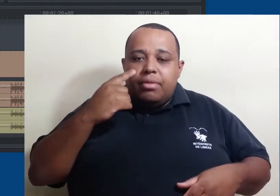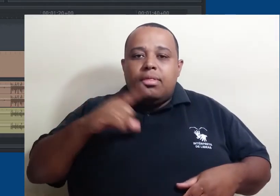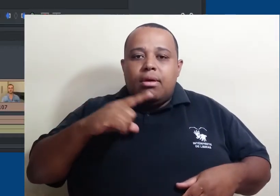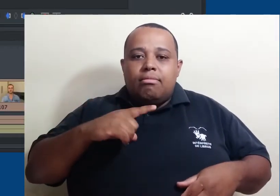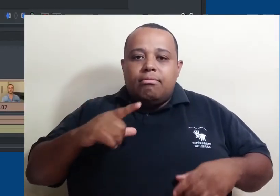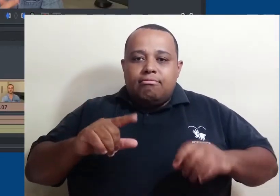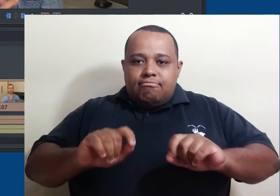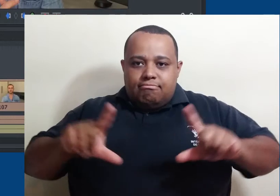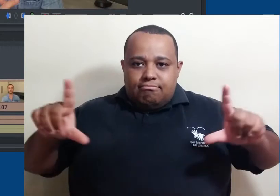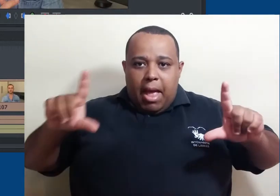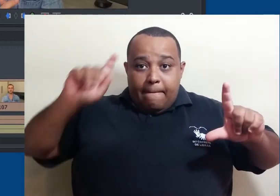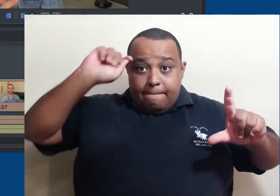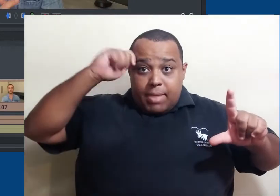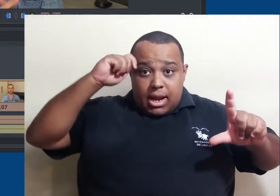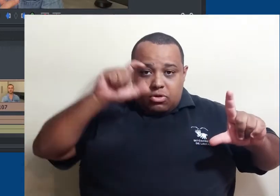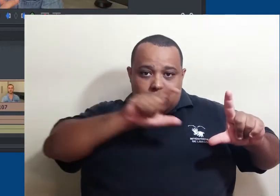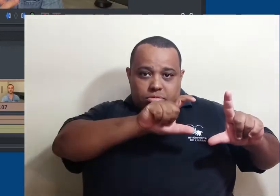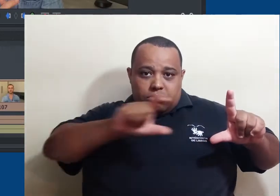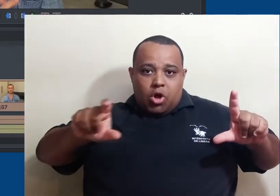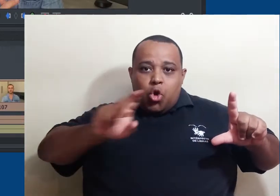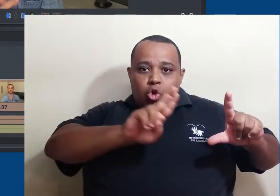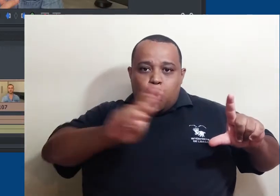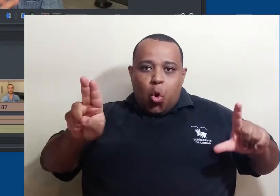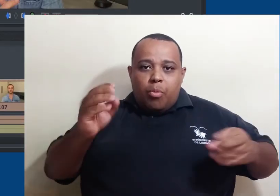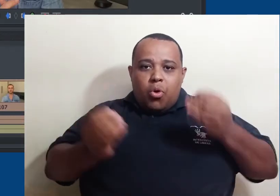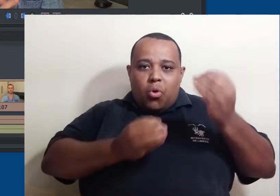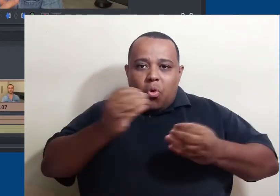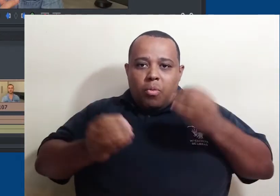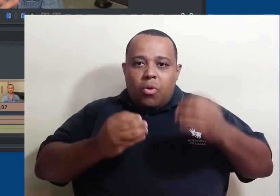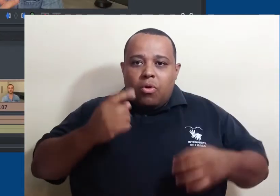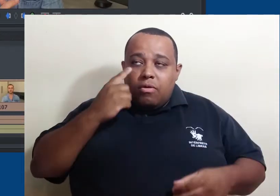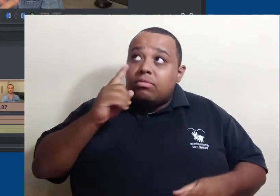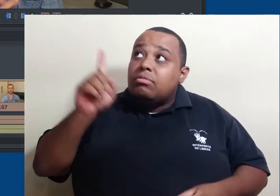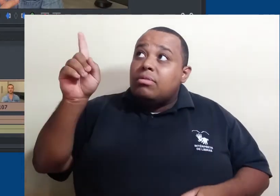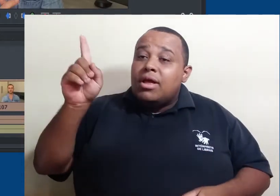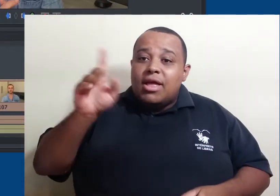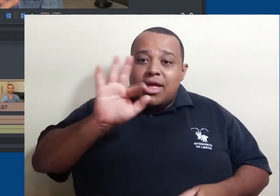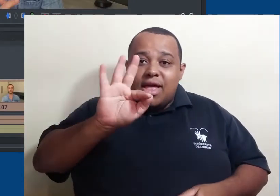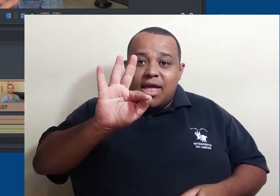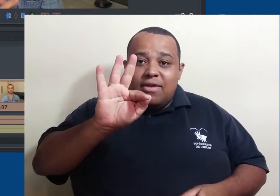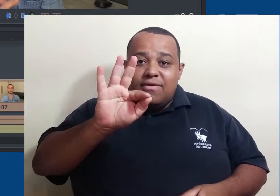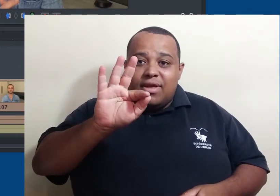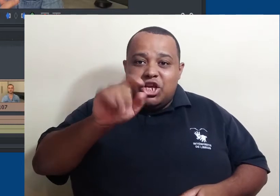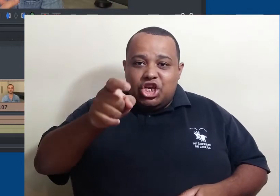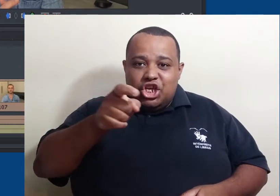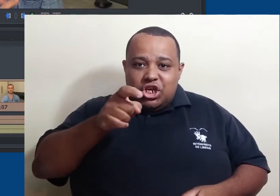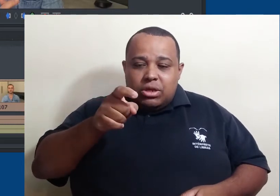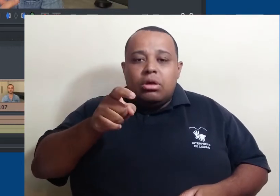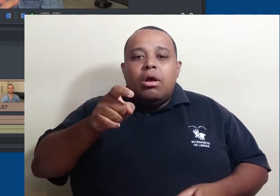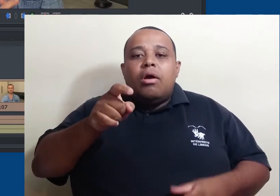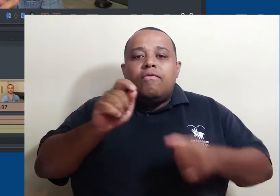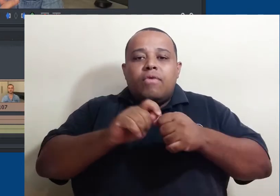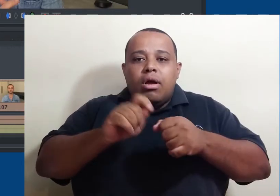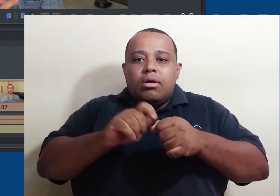aqui em VFX, vamos adicionar New Effects. E você está vendo que aqui nos favoritos ele já tem Titles, então a gente